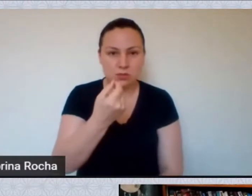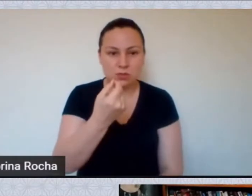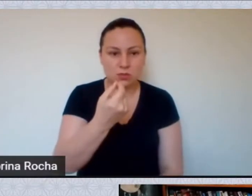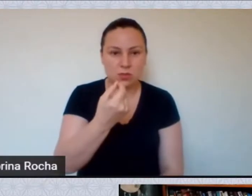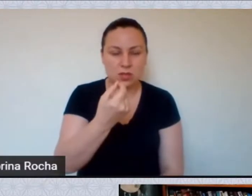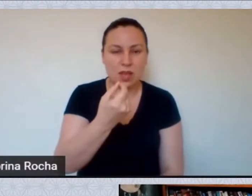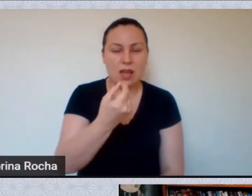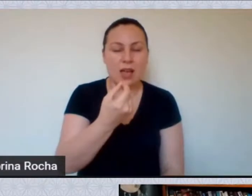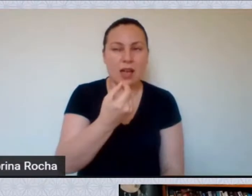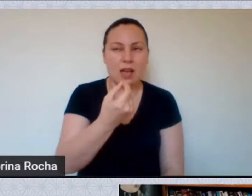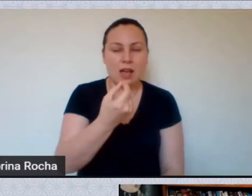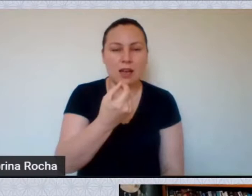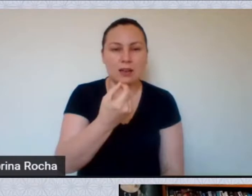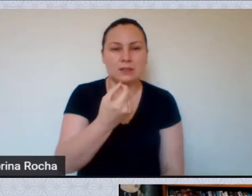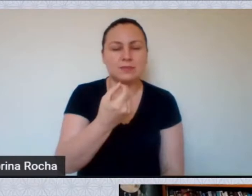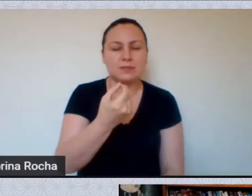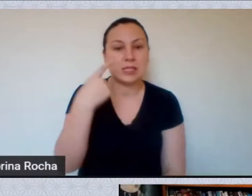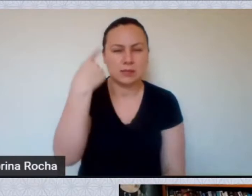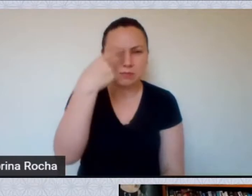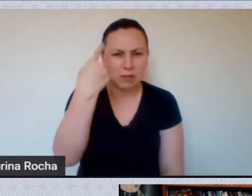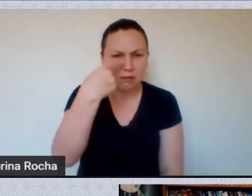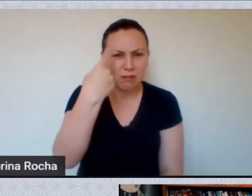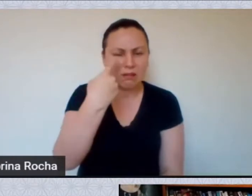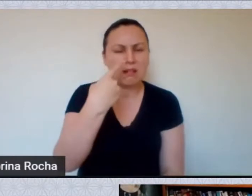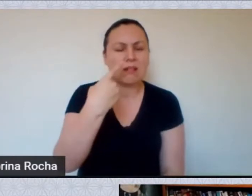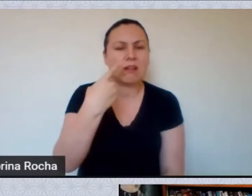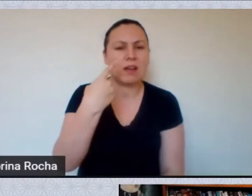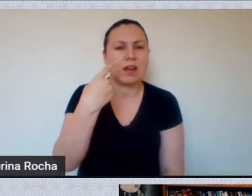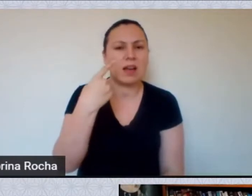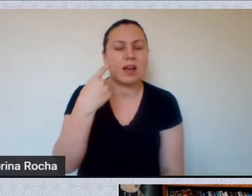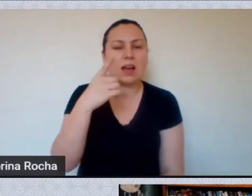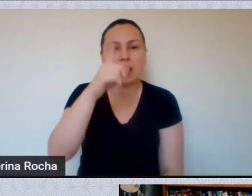fala da Espanha, você fala da Alemanha,